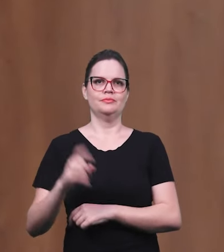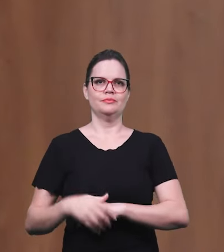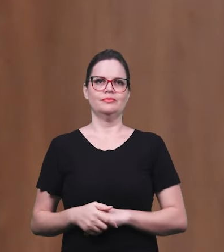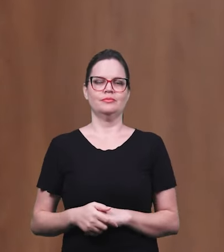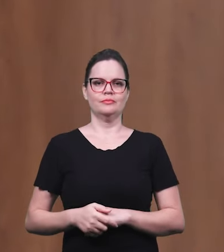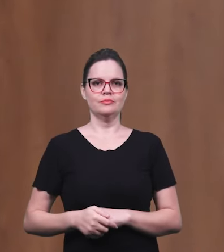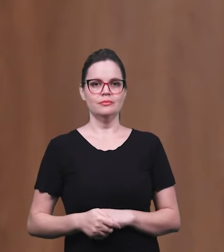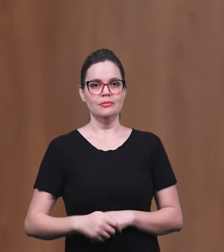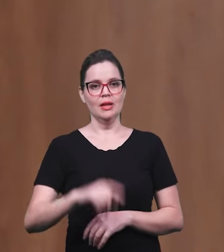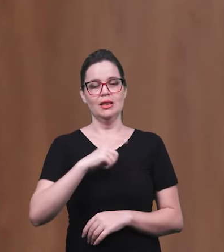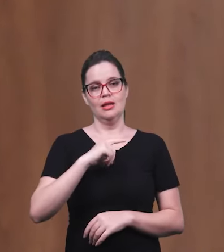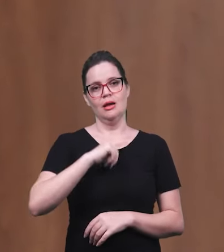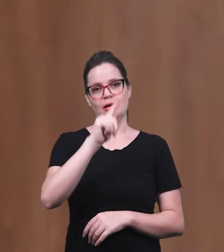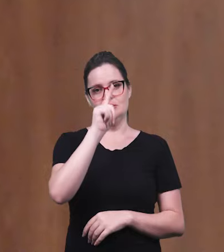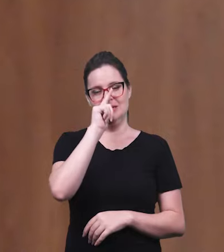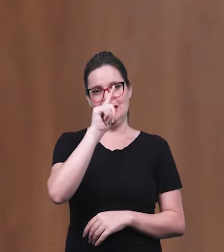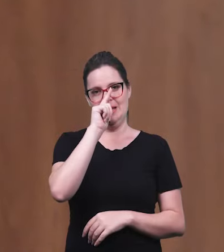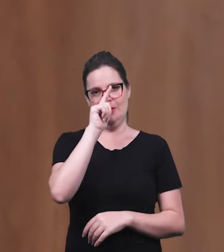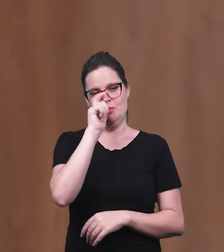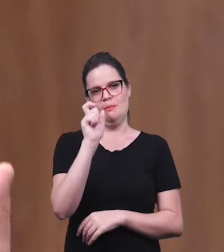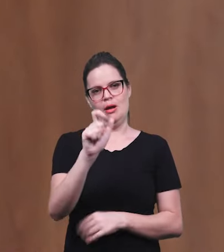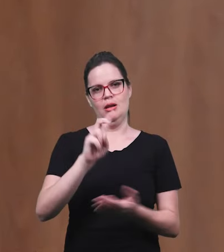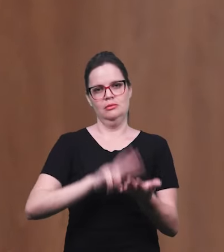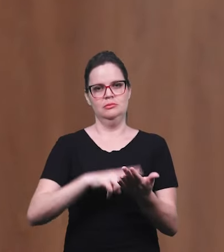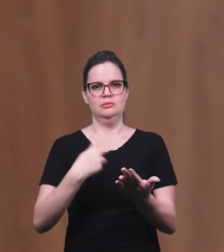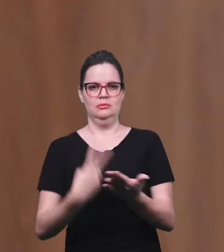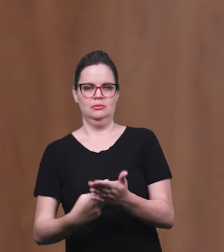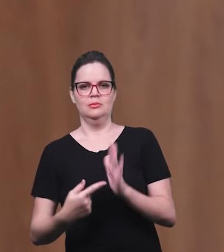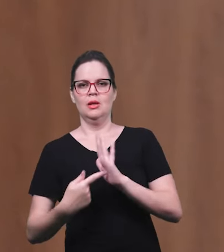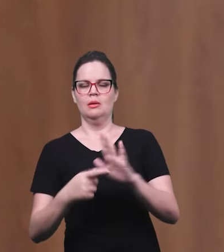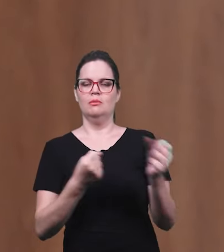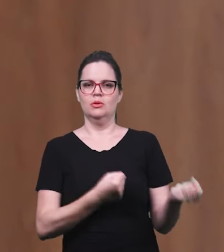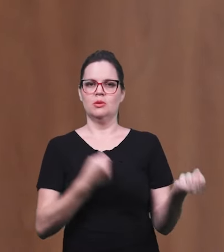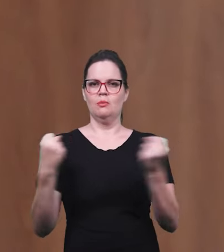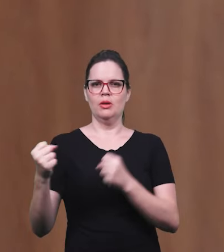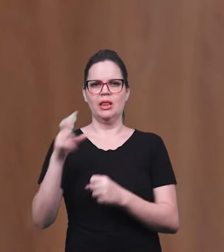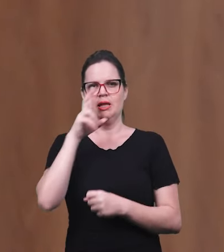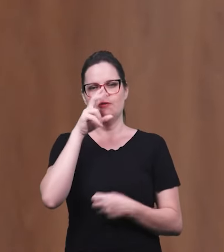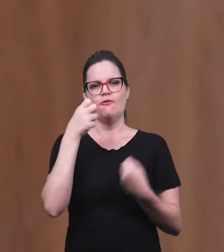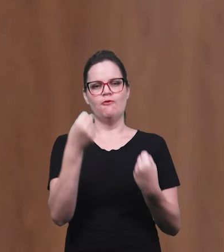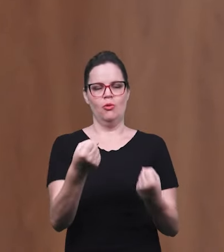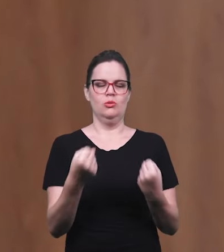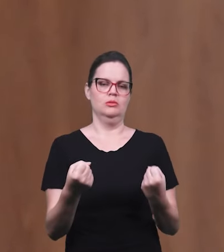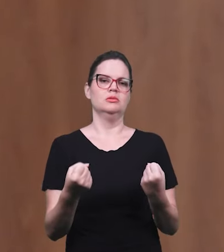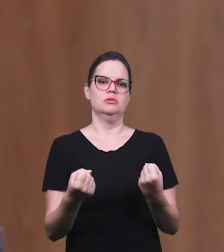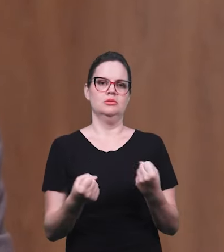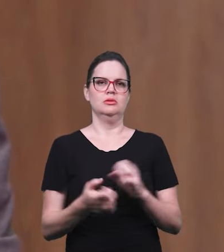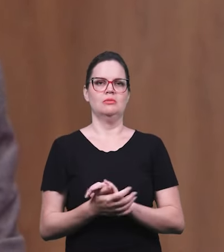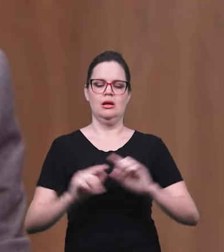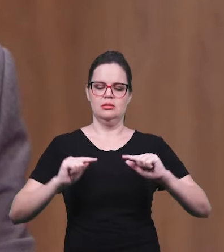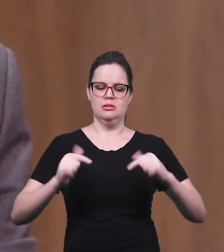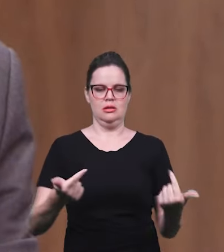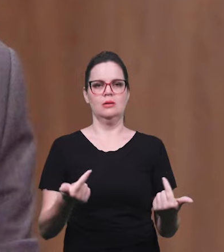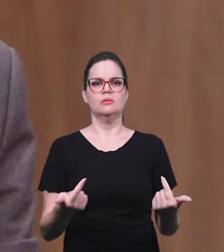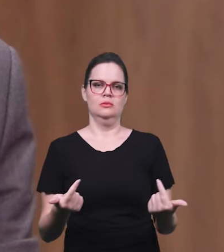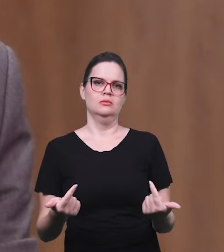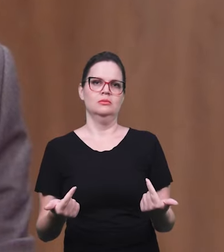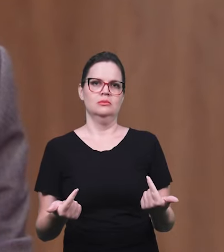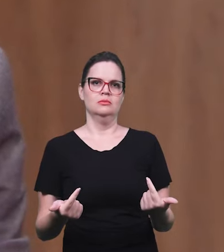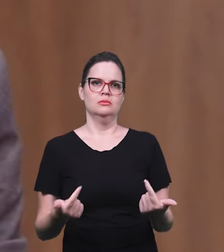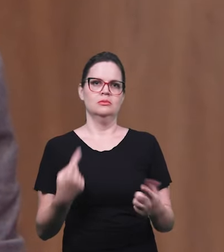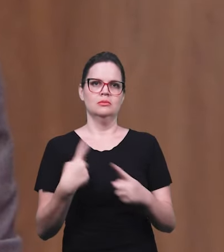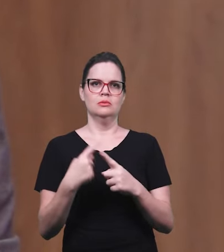é a palavra grega que dá origem à dinâmica. Nós usamos hoje, né? A gente fala de força, fala de movimento. Então, fala de